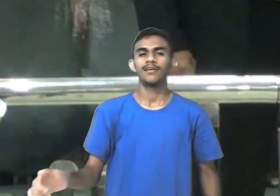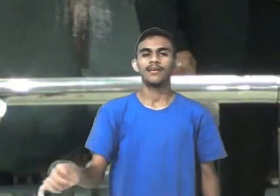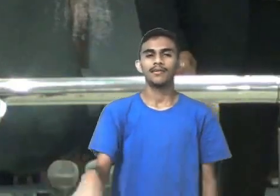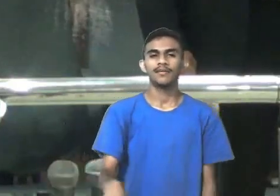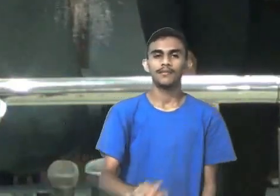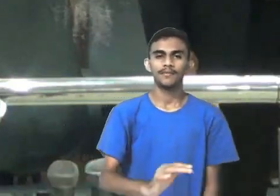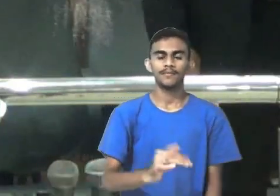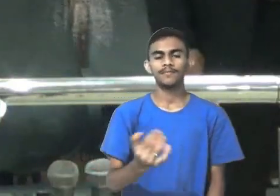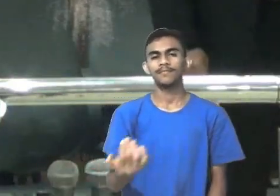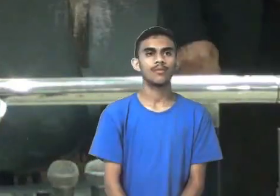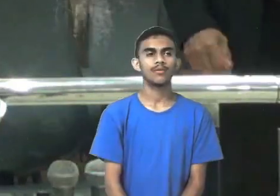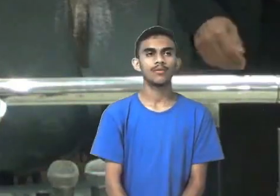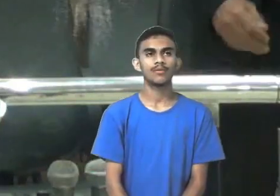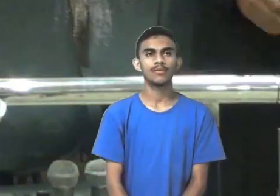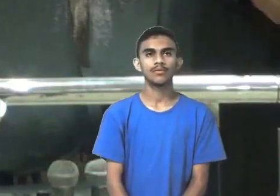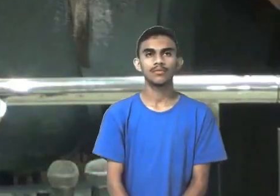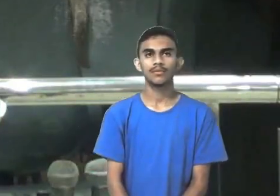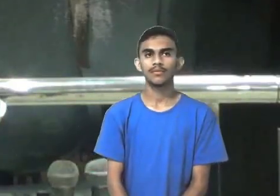virá.